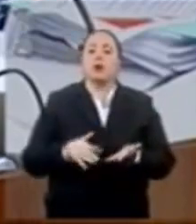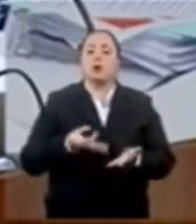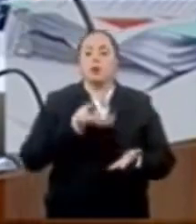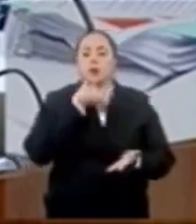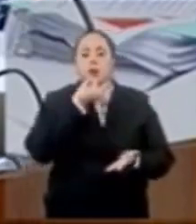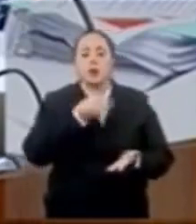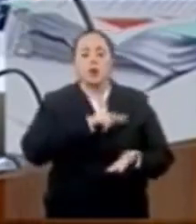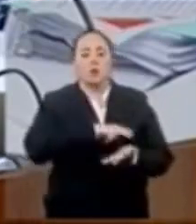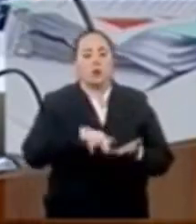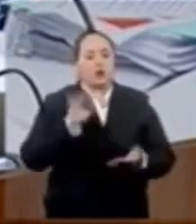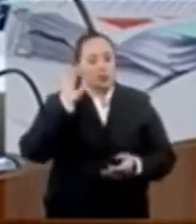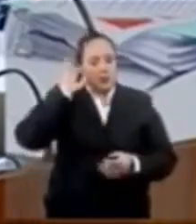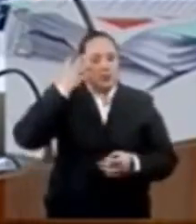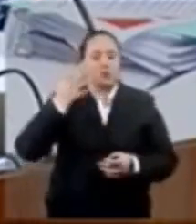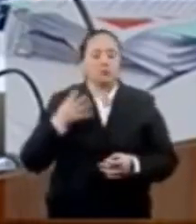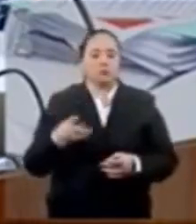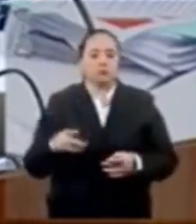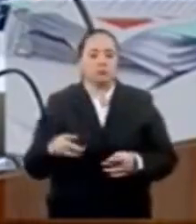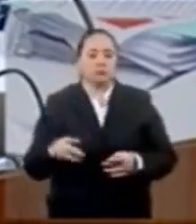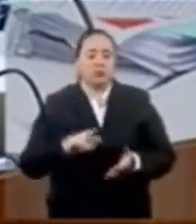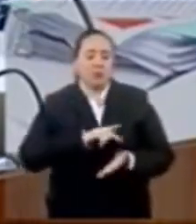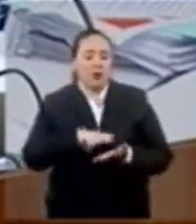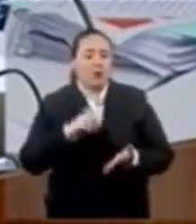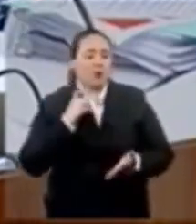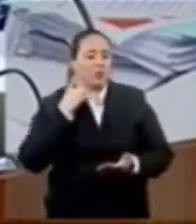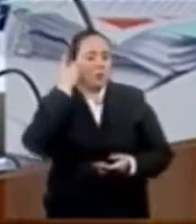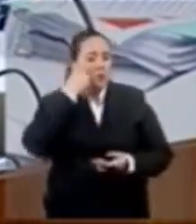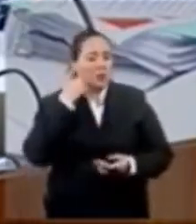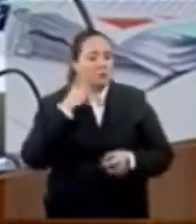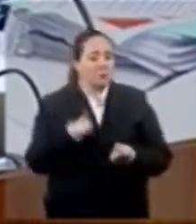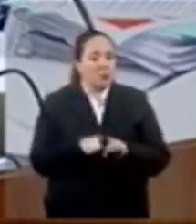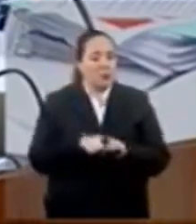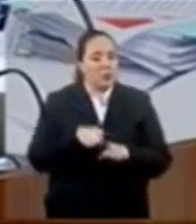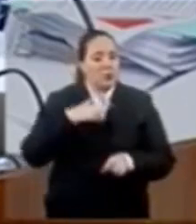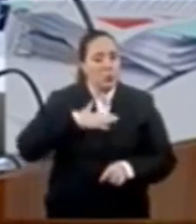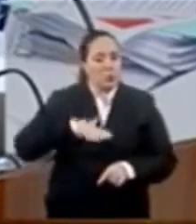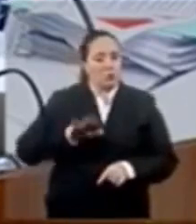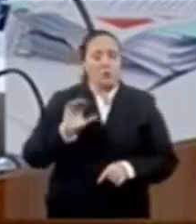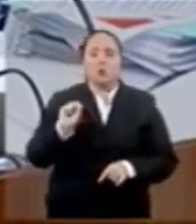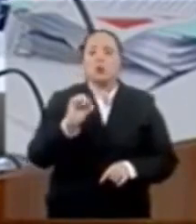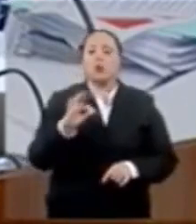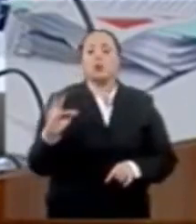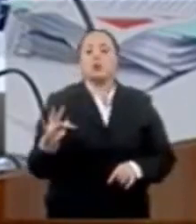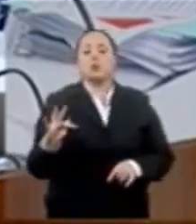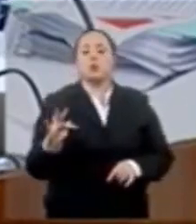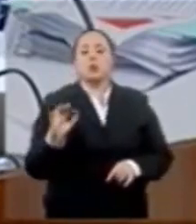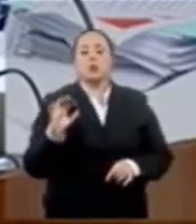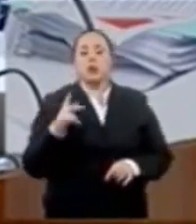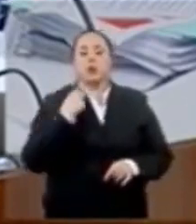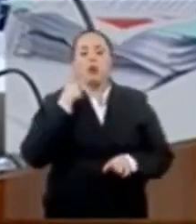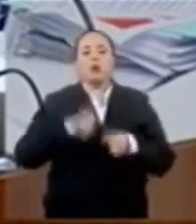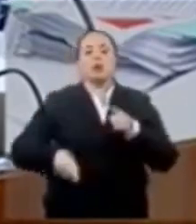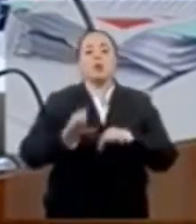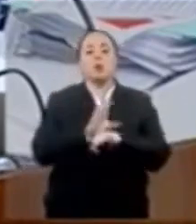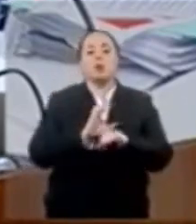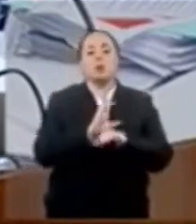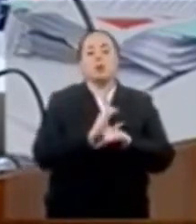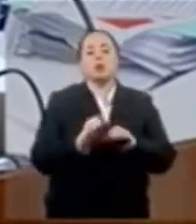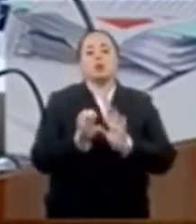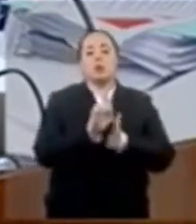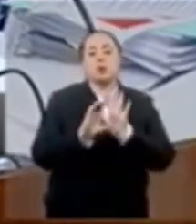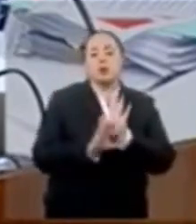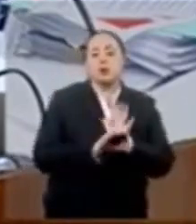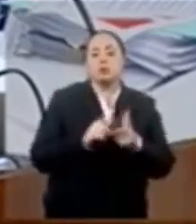os parlamentares também não gostam muito, né, quando o Supremo Tribunal Federal declara inconstitucionalidade de